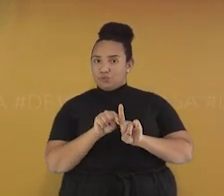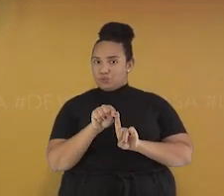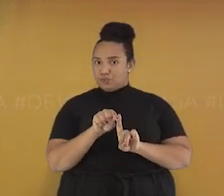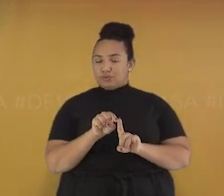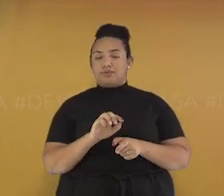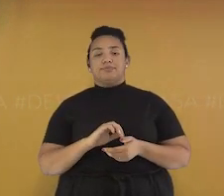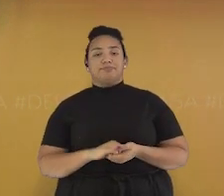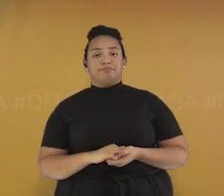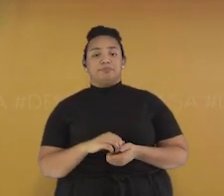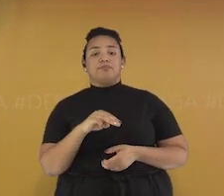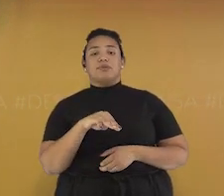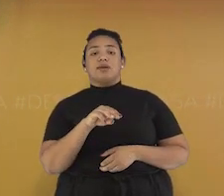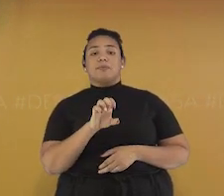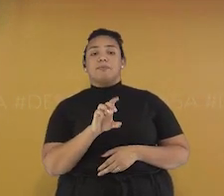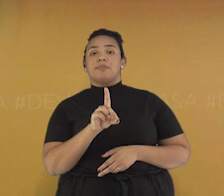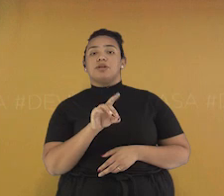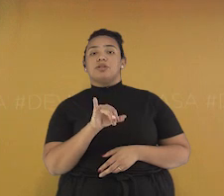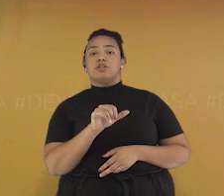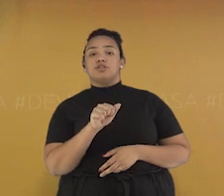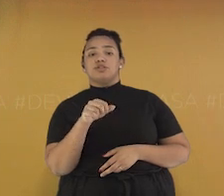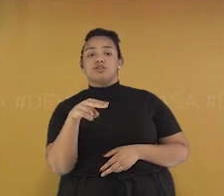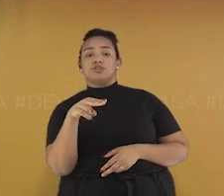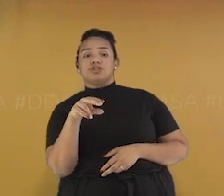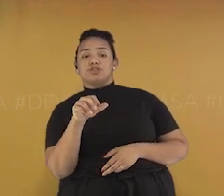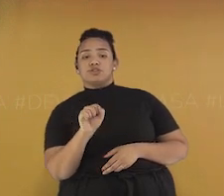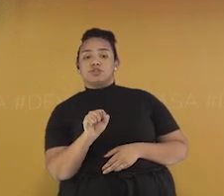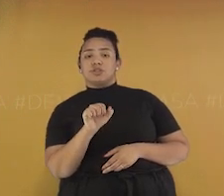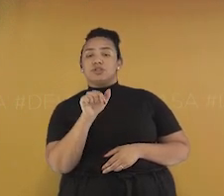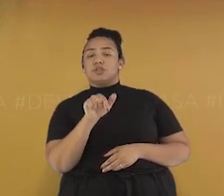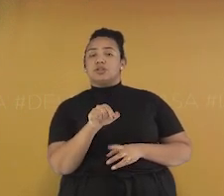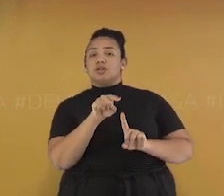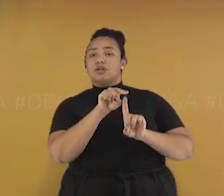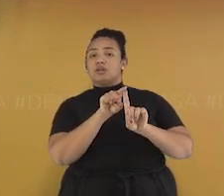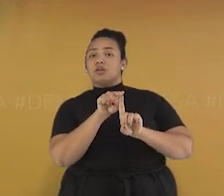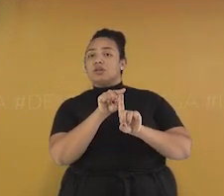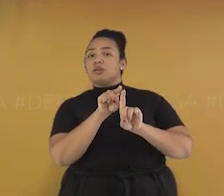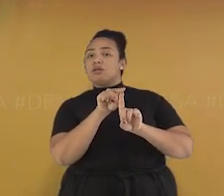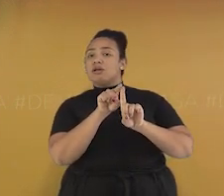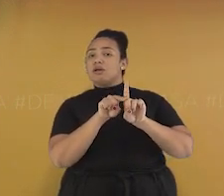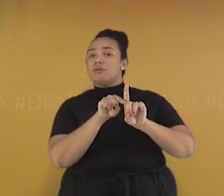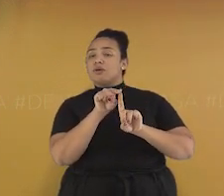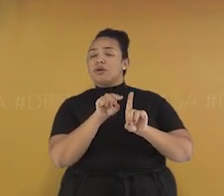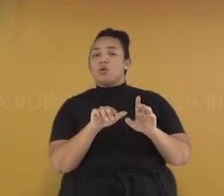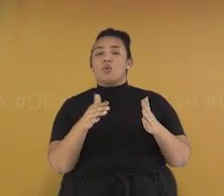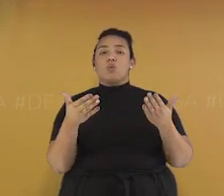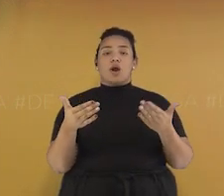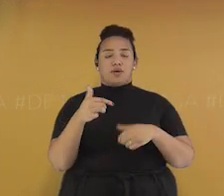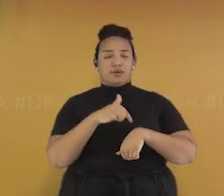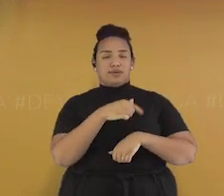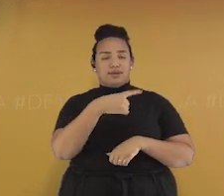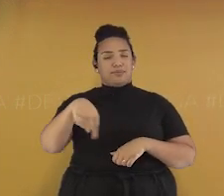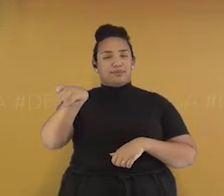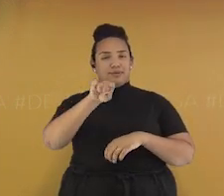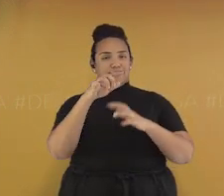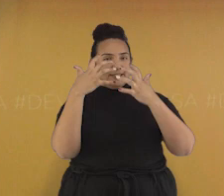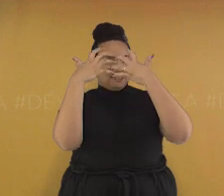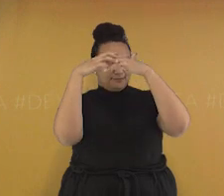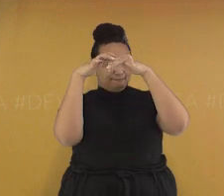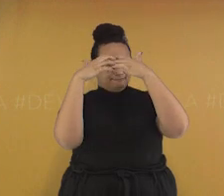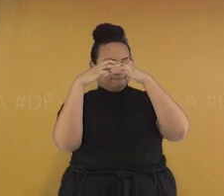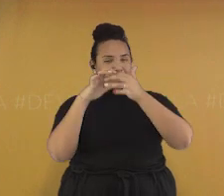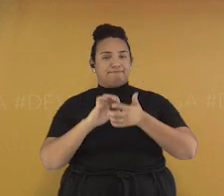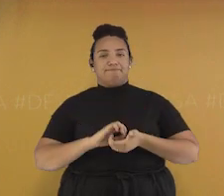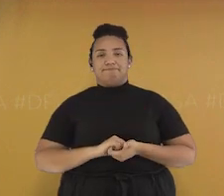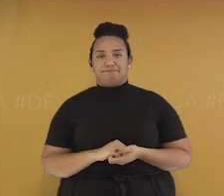18 graus. Qual será a mediana dessa sequência de temperaturas? Vou dar um tempo para